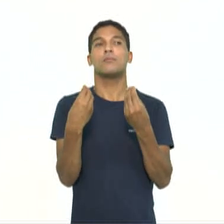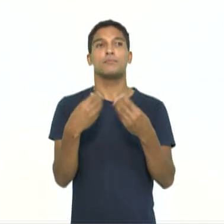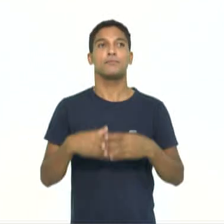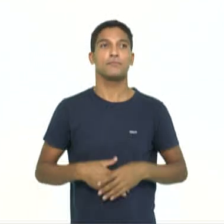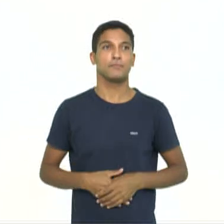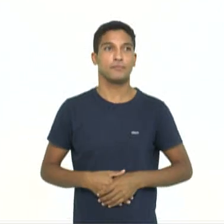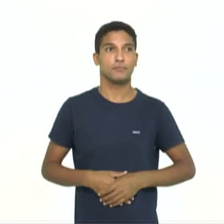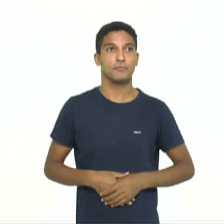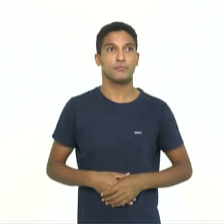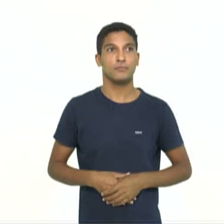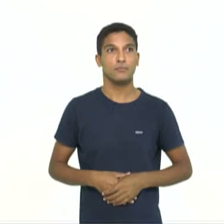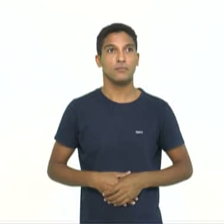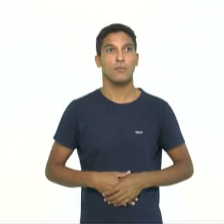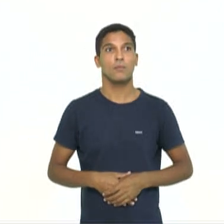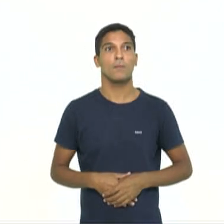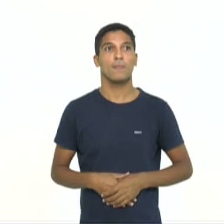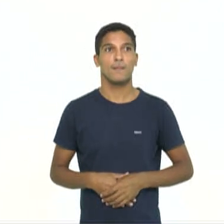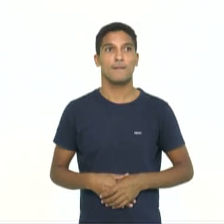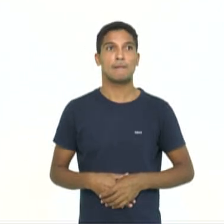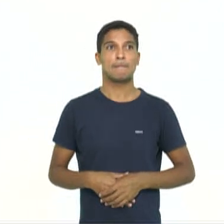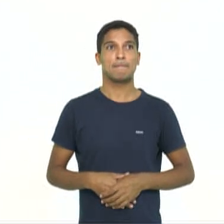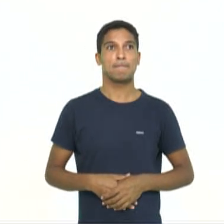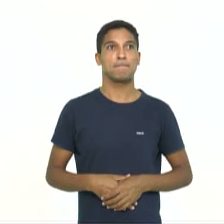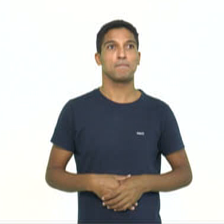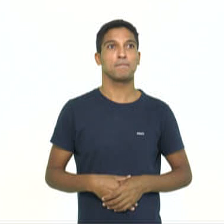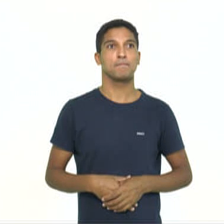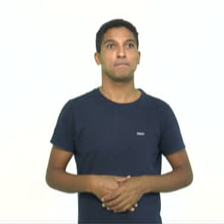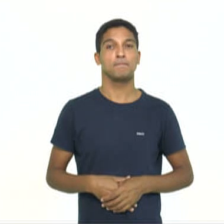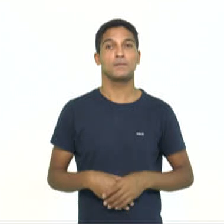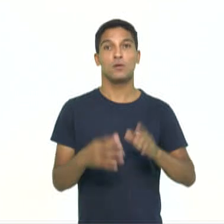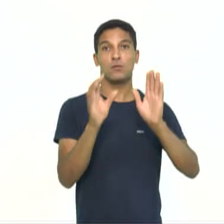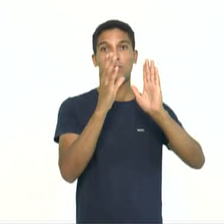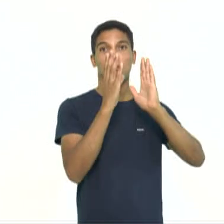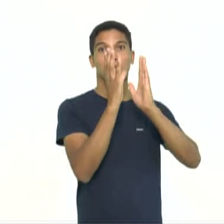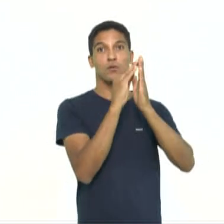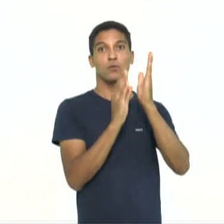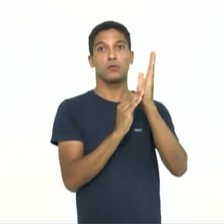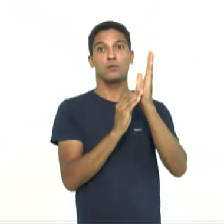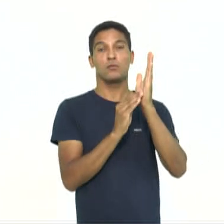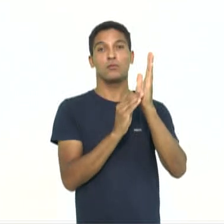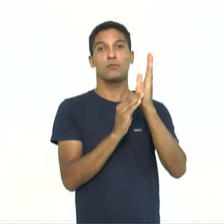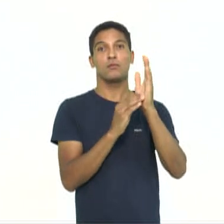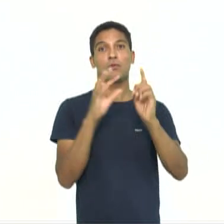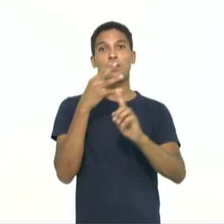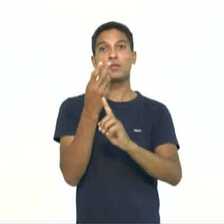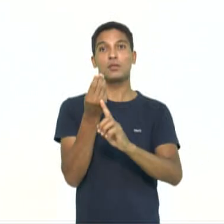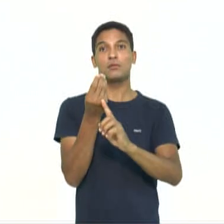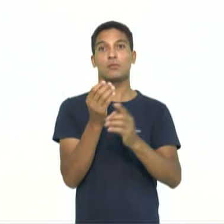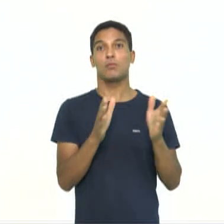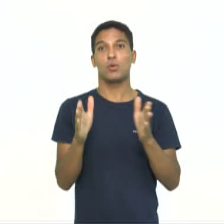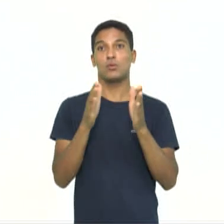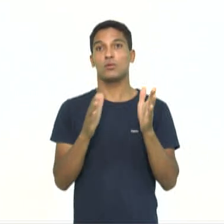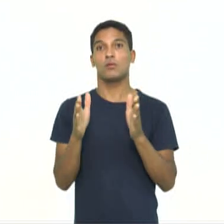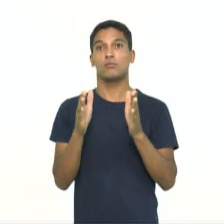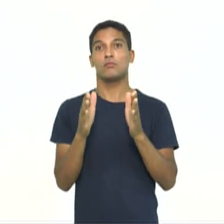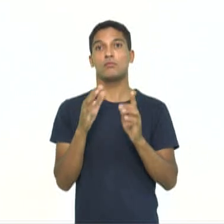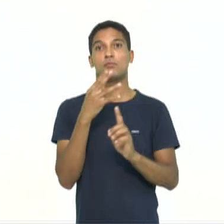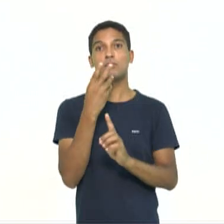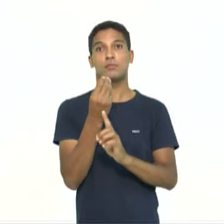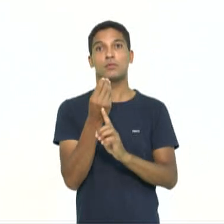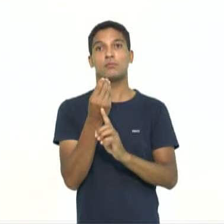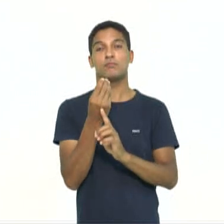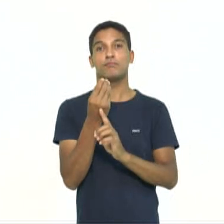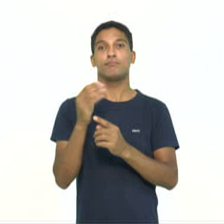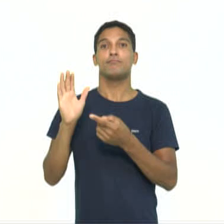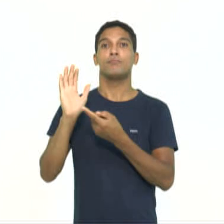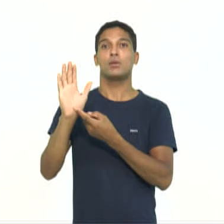é utilizado para passar valores, modos de ser e de pensar e até mesmo para desviar a atenção. Então,